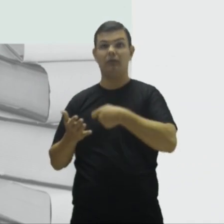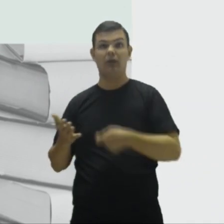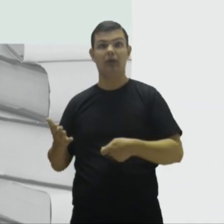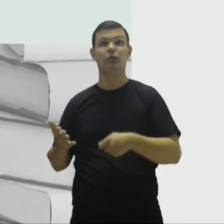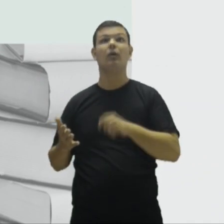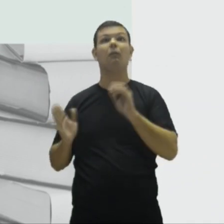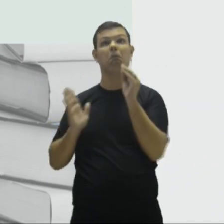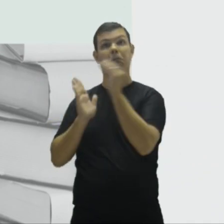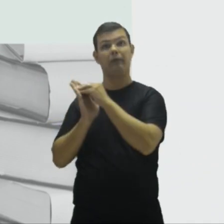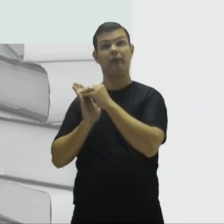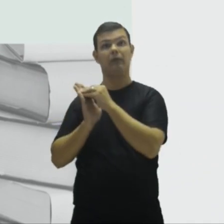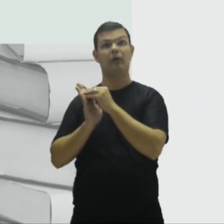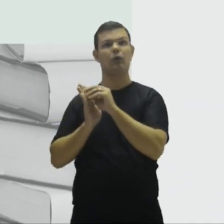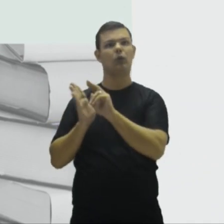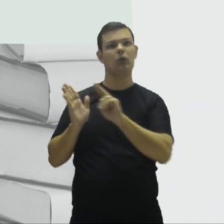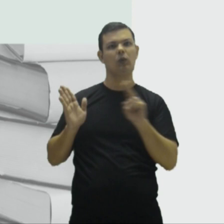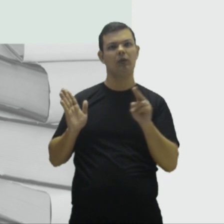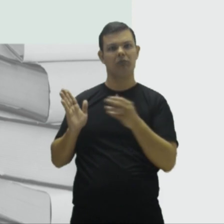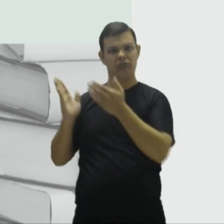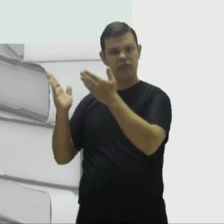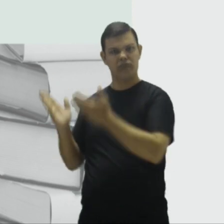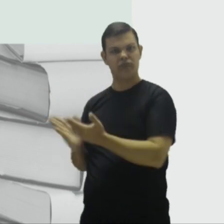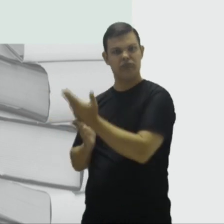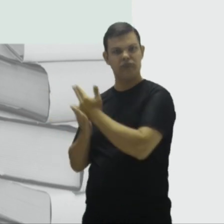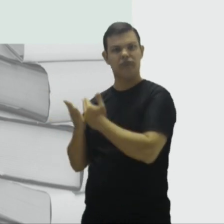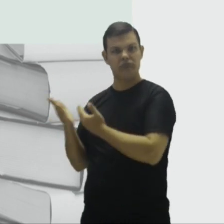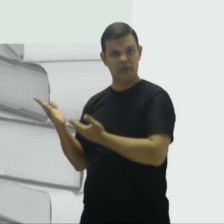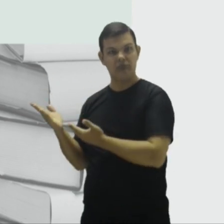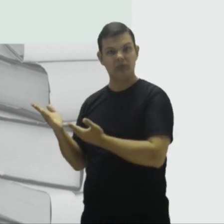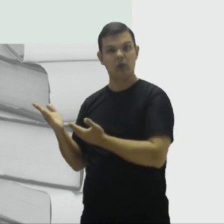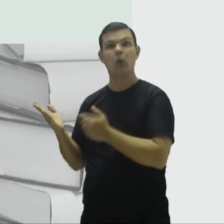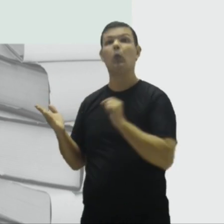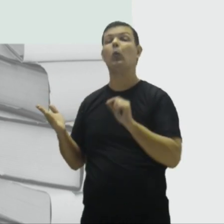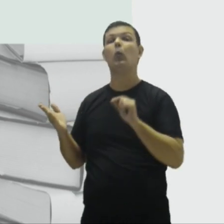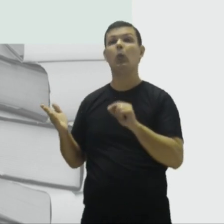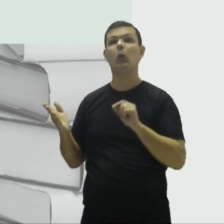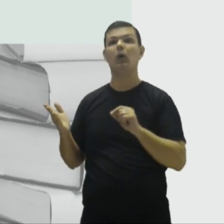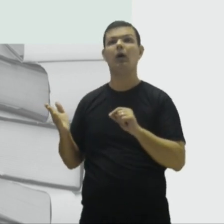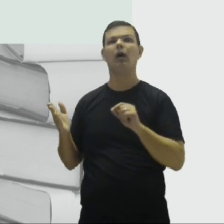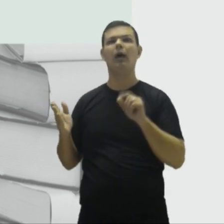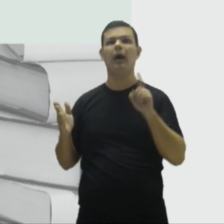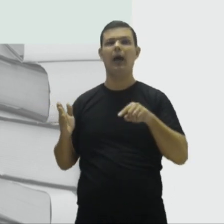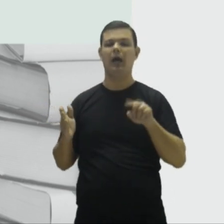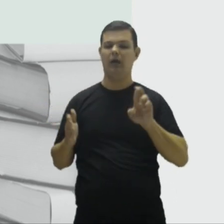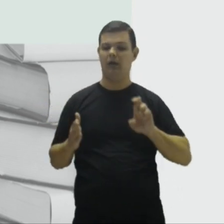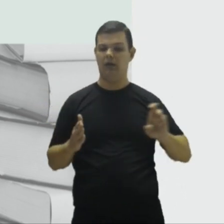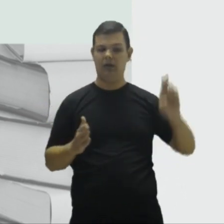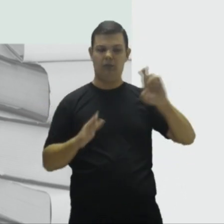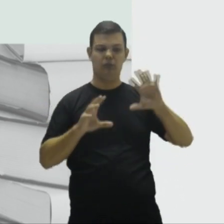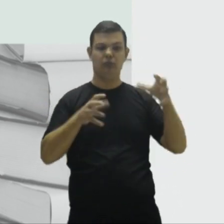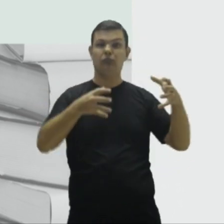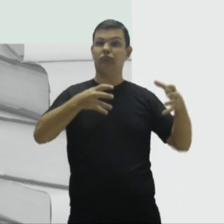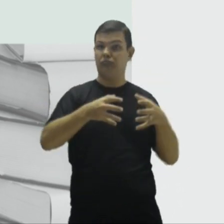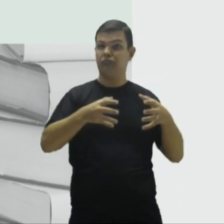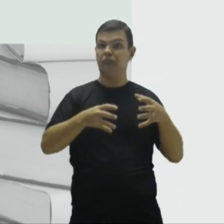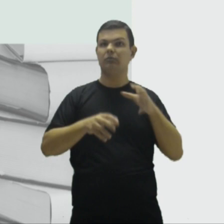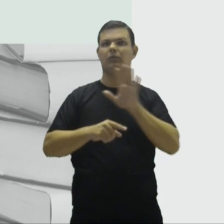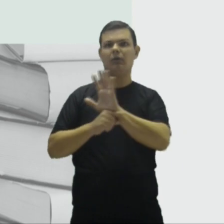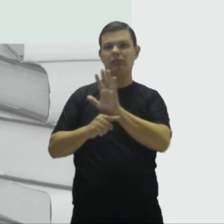esse conceito. Tá vendo essa imagenzinha aí? É a imagem do órgão responsável pela regularização